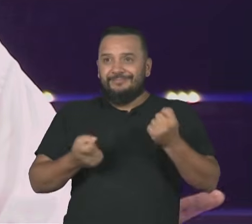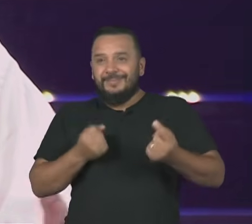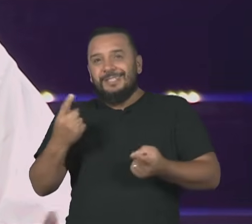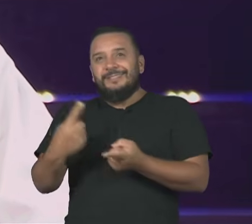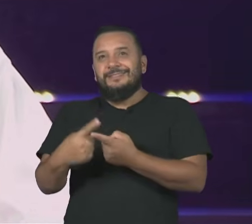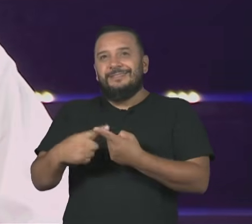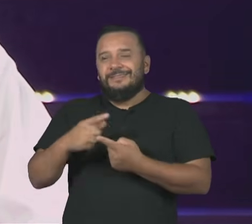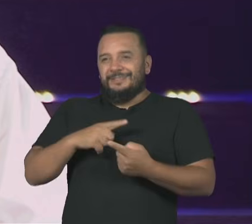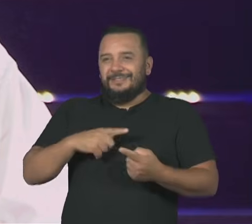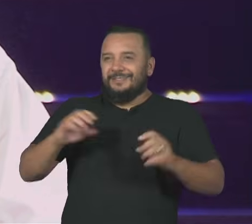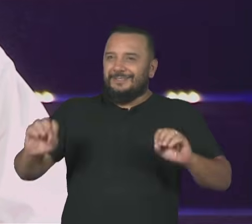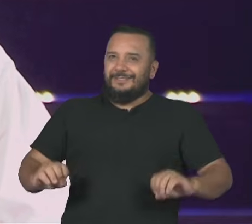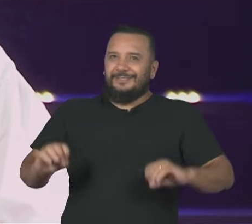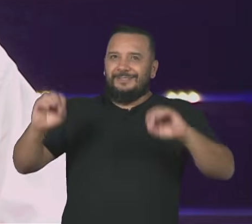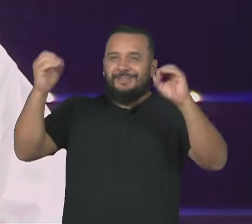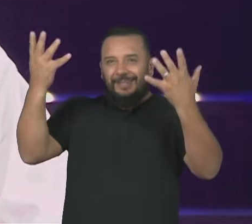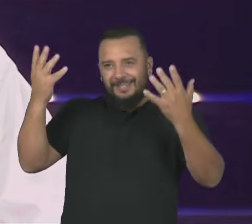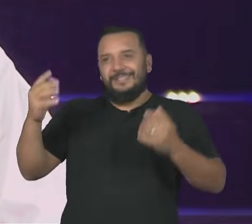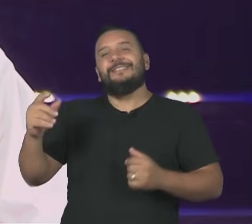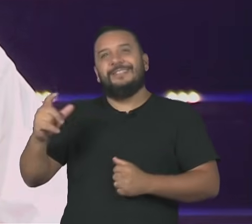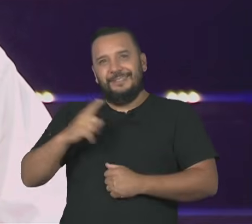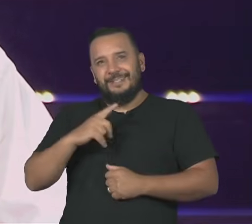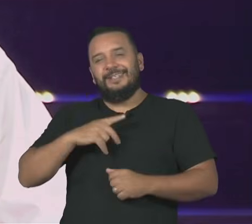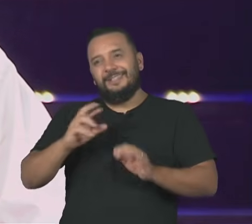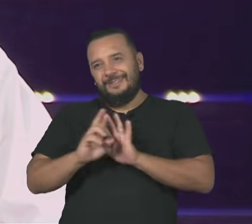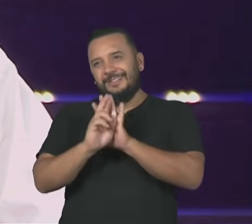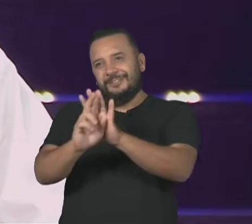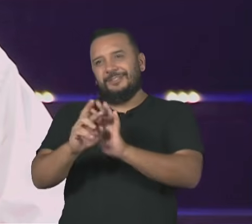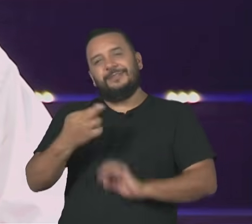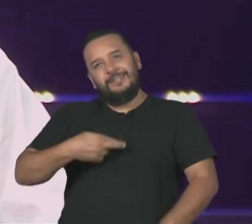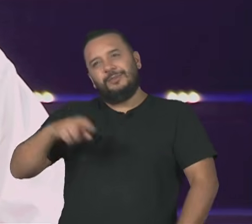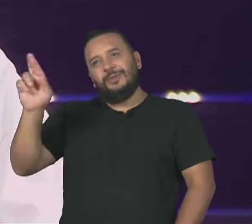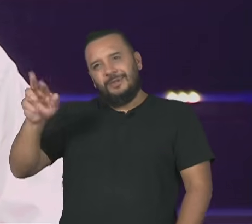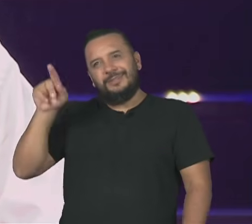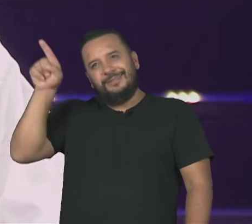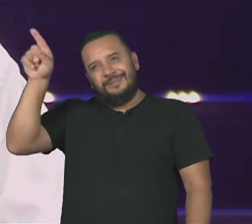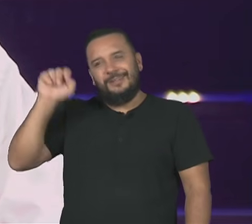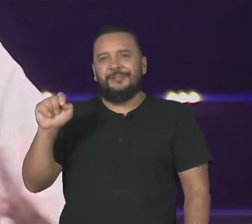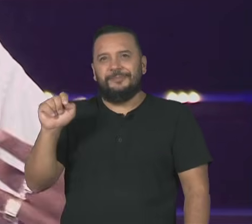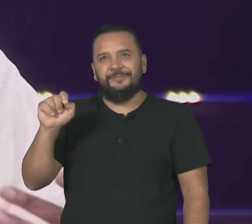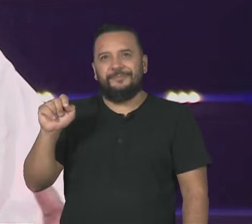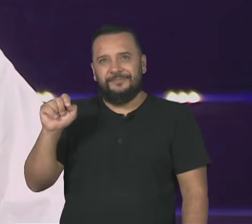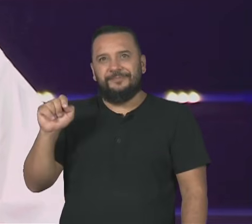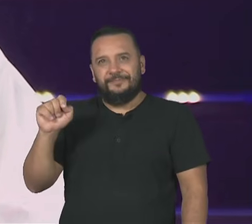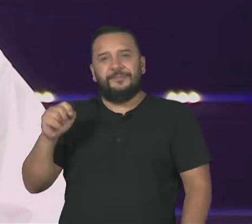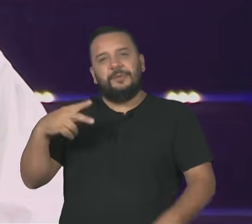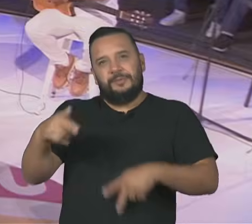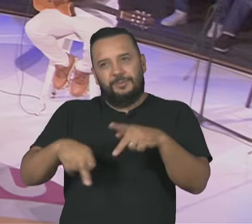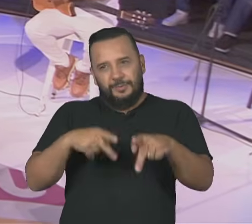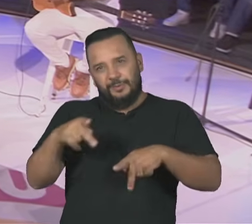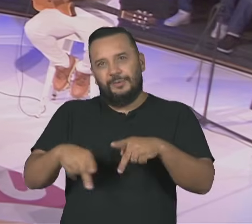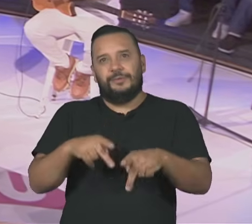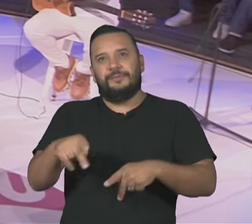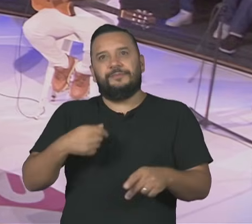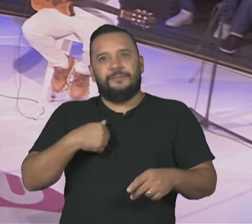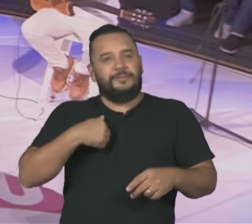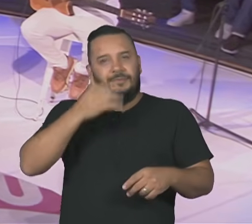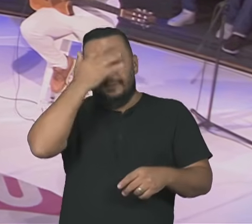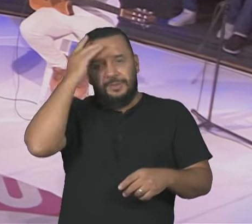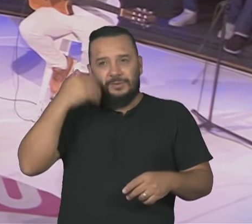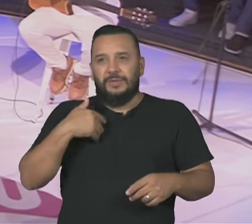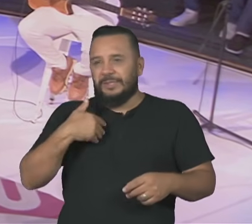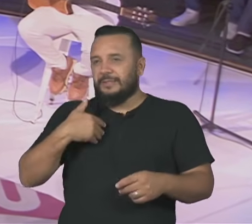naquela festa super representativa, religiosamente falando, para nossa gente, com um secretismo